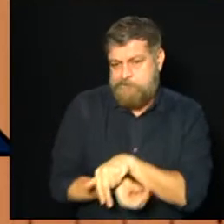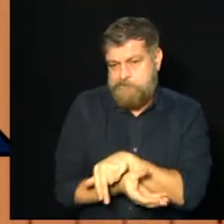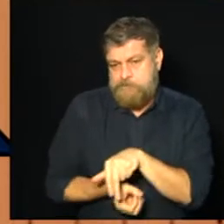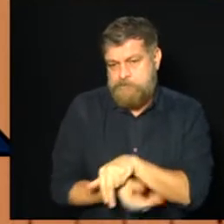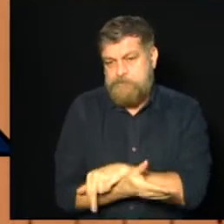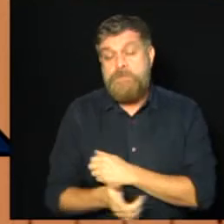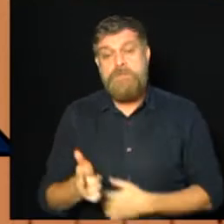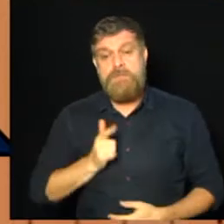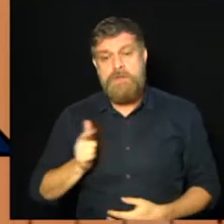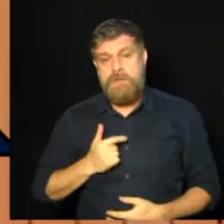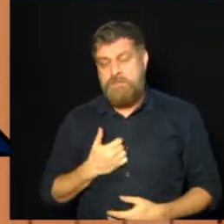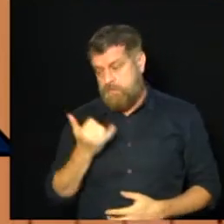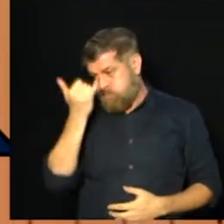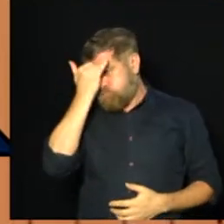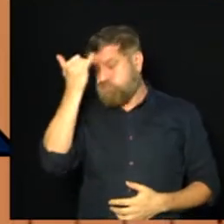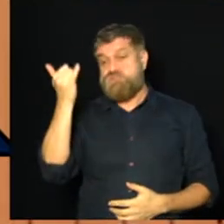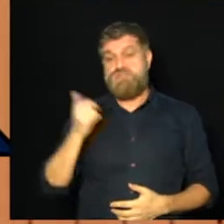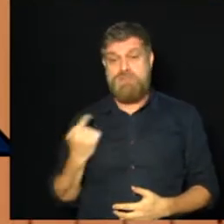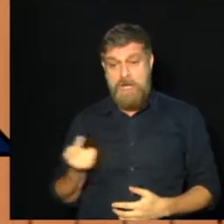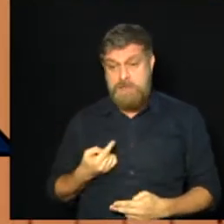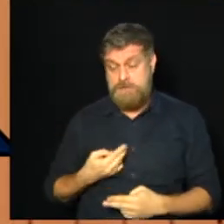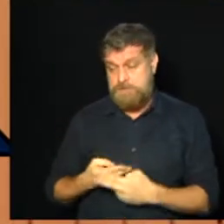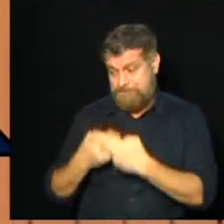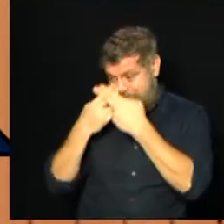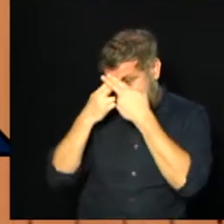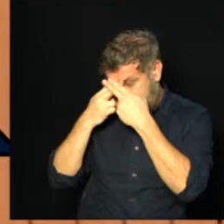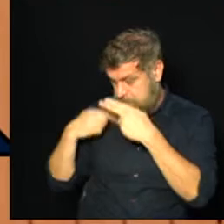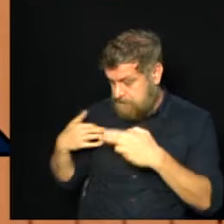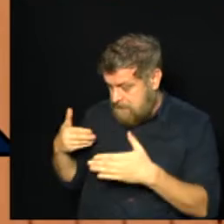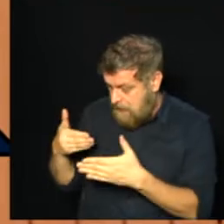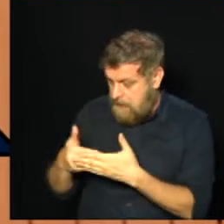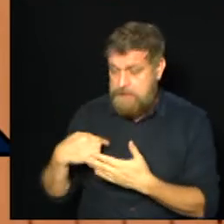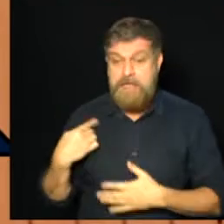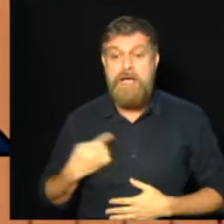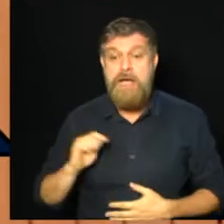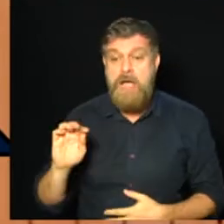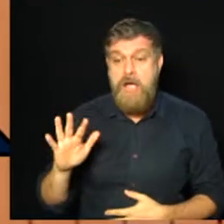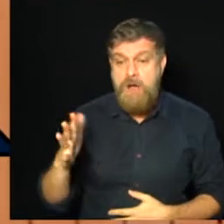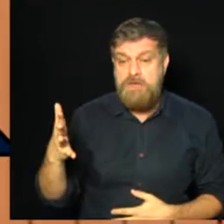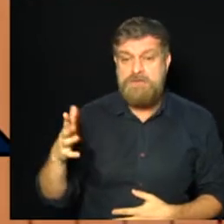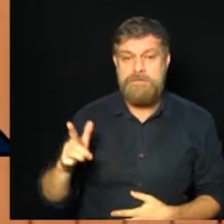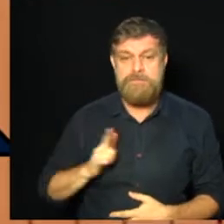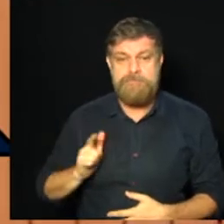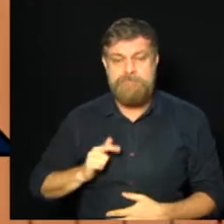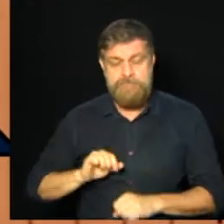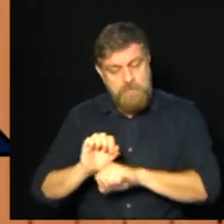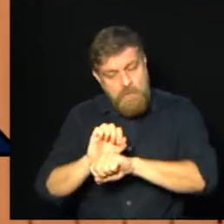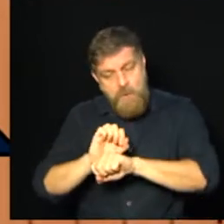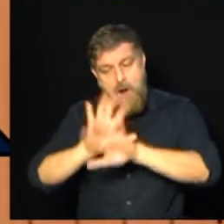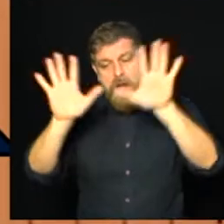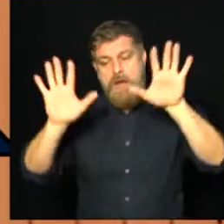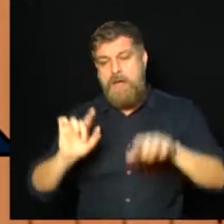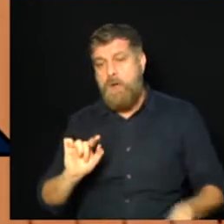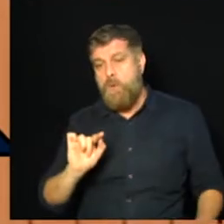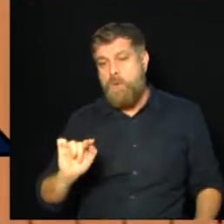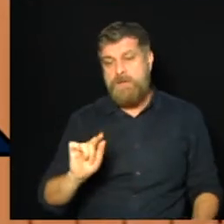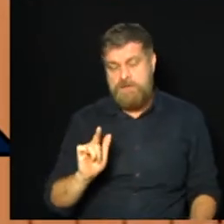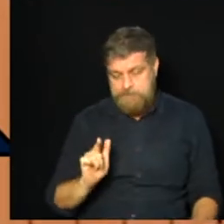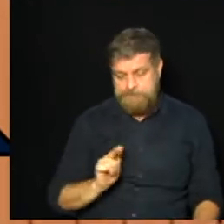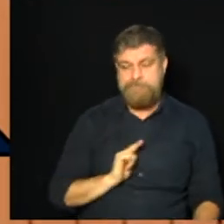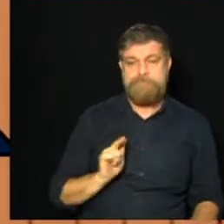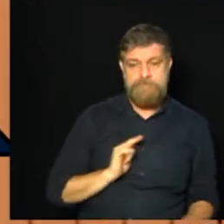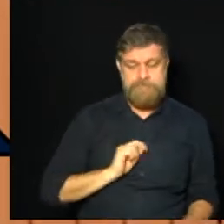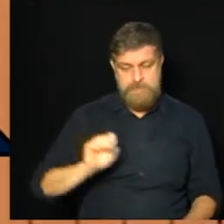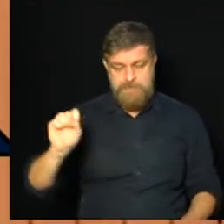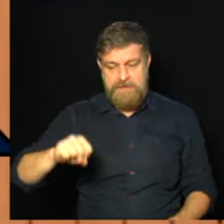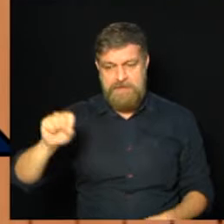drama que nós vivenciamos, até chegar no caso, né, que ficou muito explícito que estava sendo a